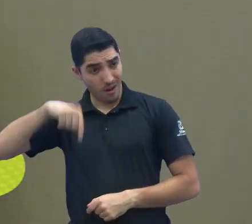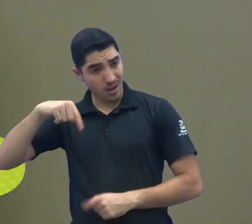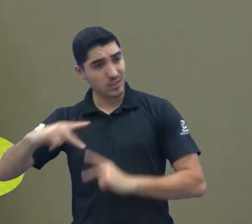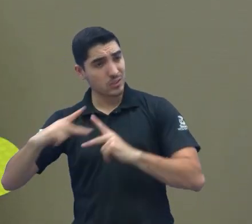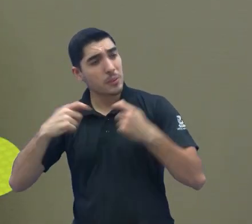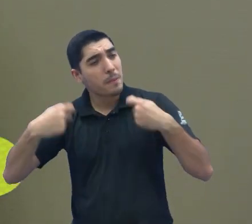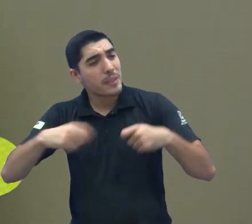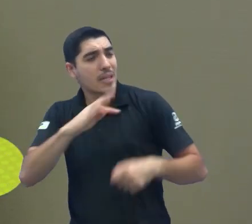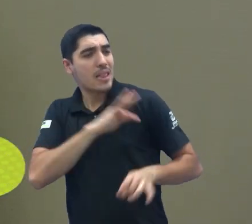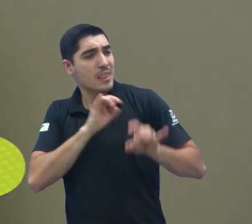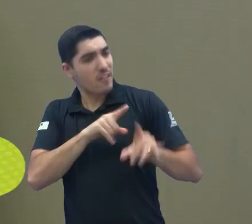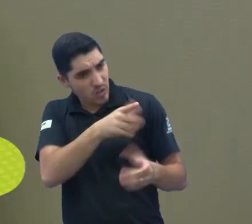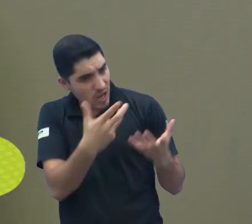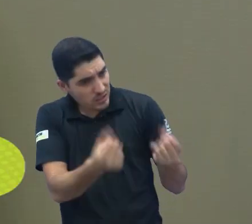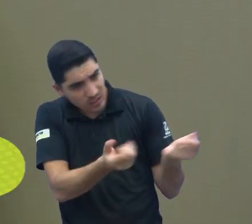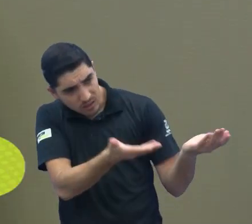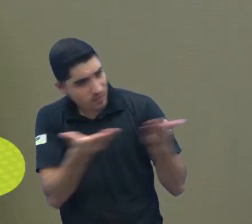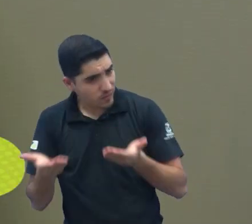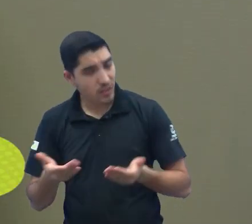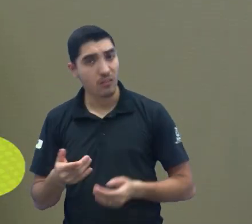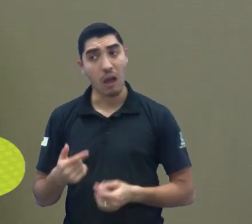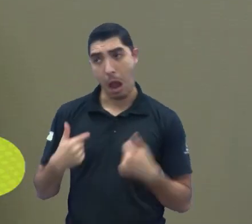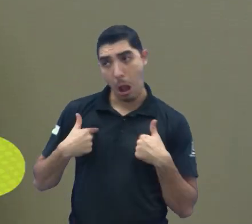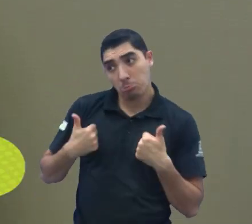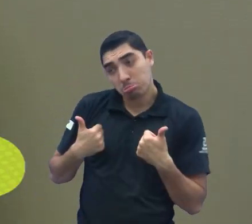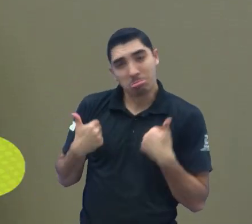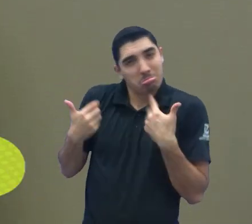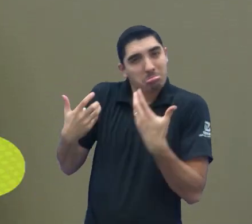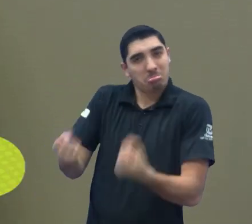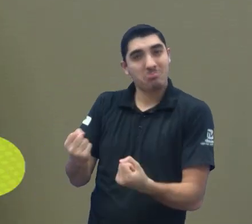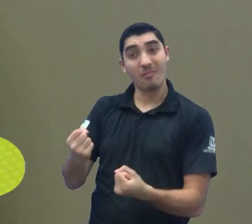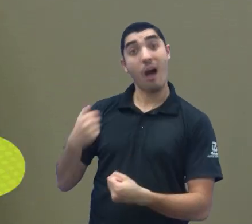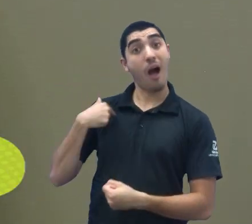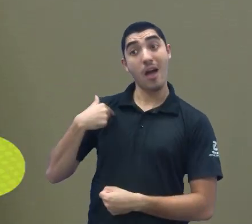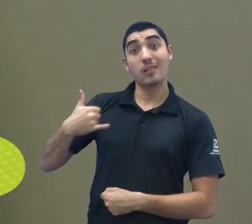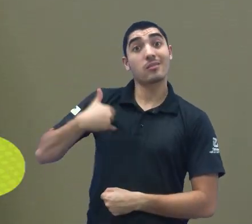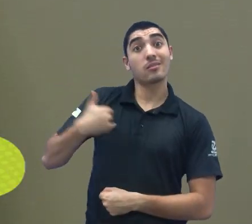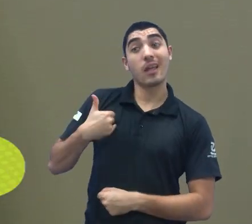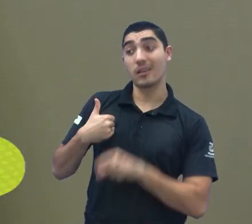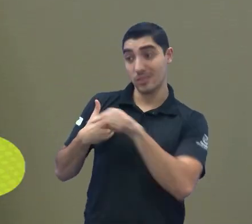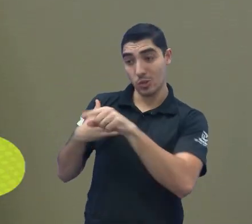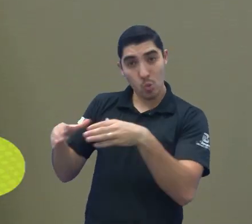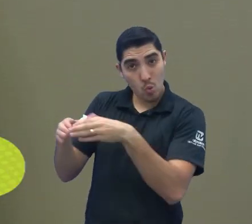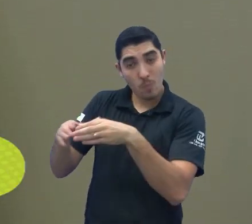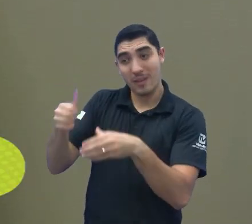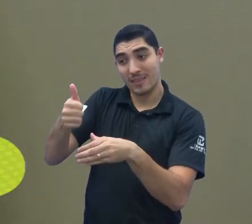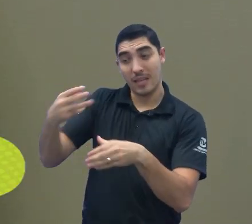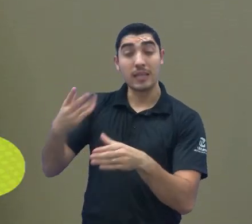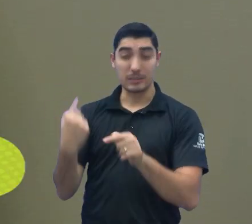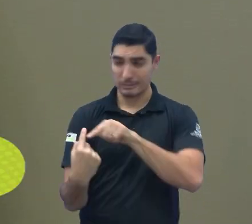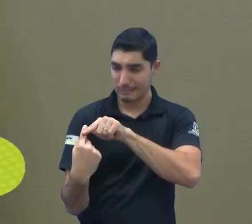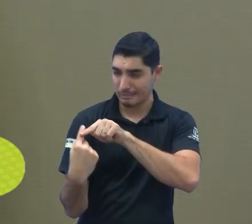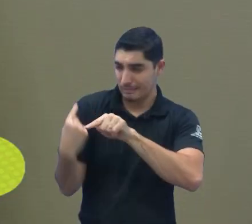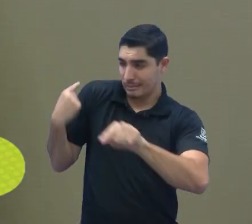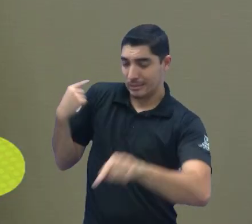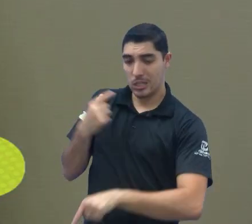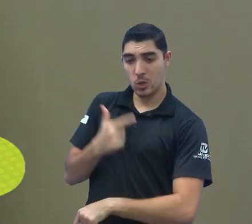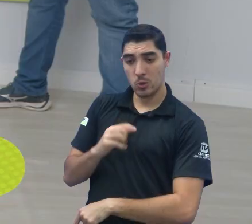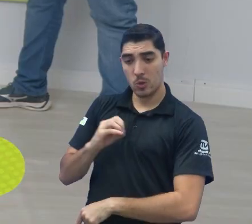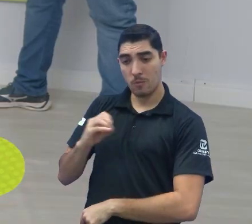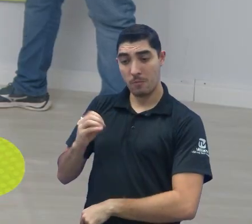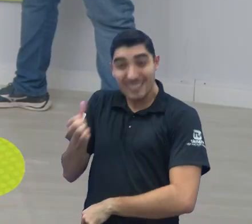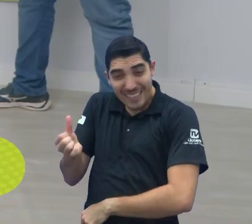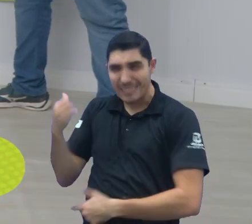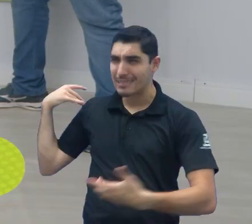eu vim assumir o Sub-13. E aí, assim, eu vivo o basquetebol desde 2006, então faz 20 anos que eu vivo basquete.